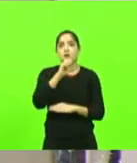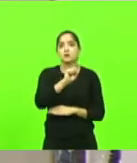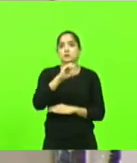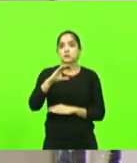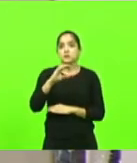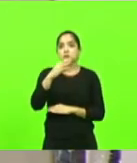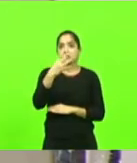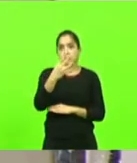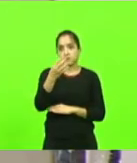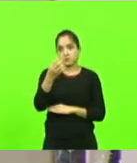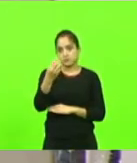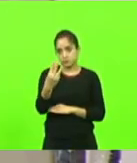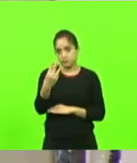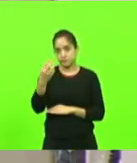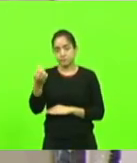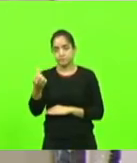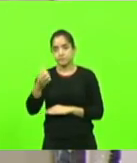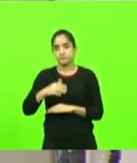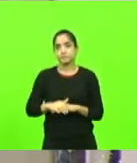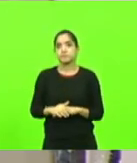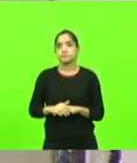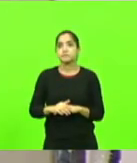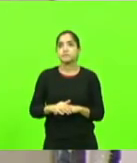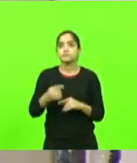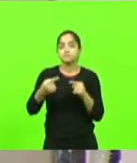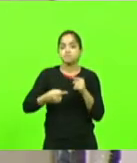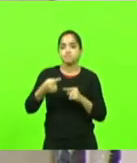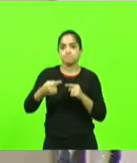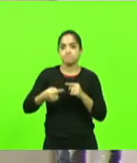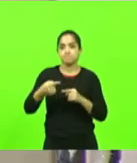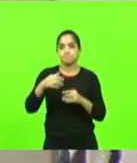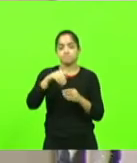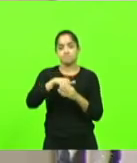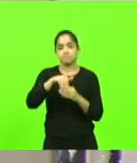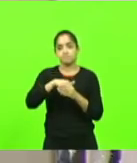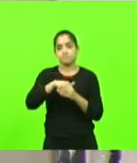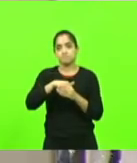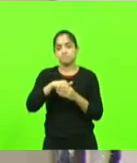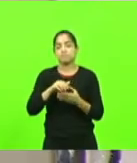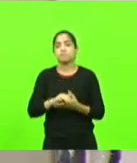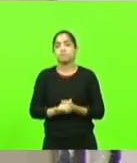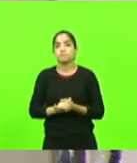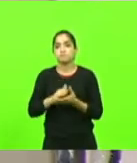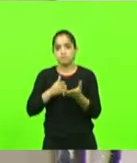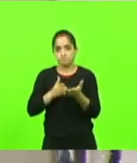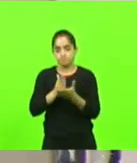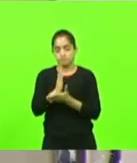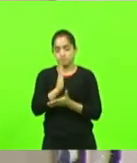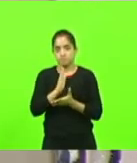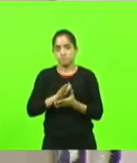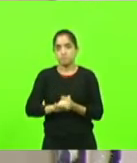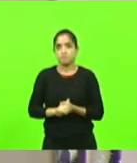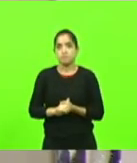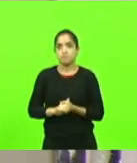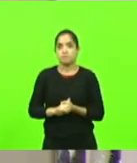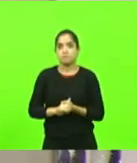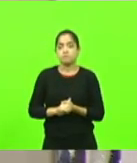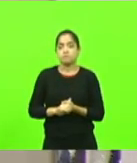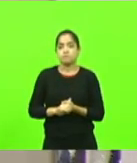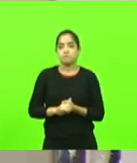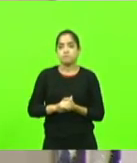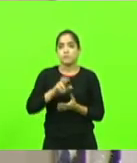discussão. Não havendo quem queira discutir, é em votação. Deputados que aprovam, permaneçam como se encontra. Aprovado por unanimidade. Pedido de